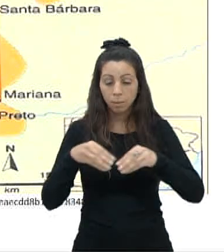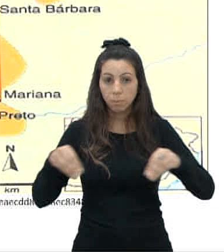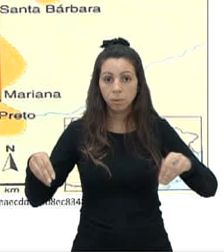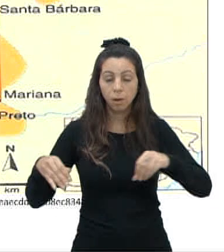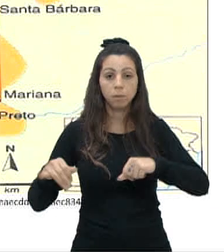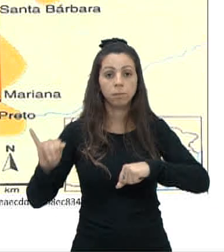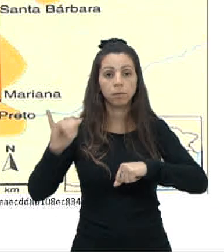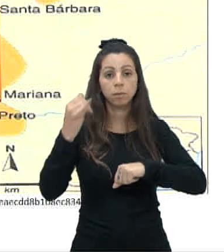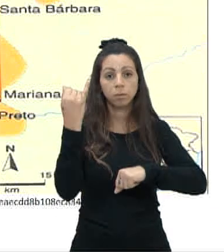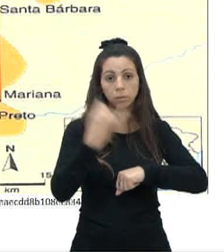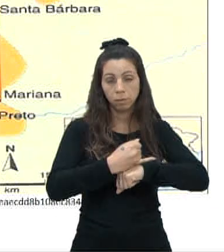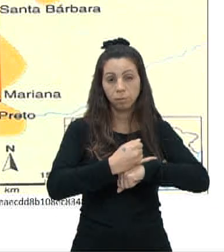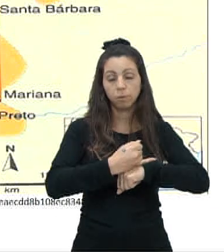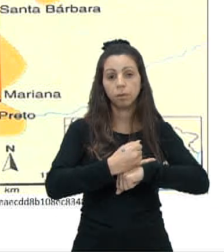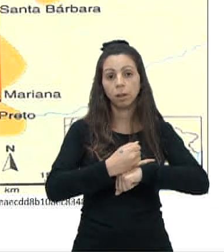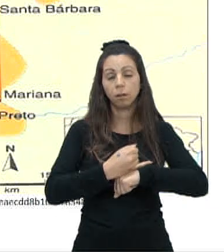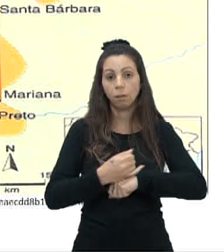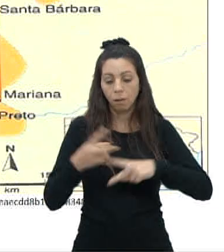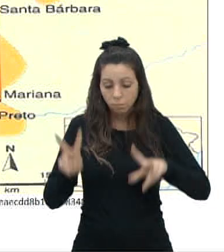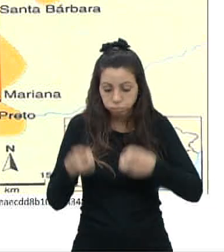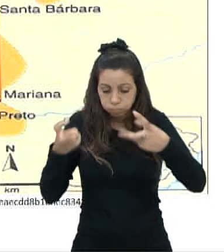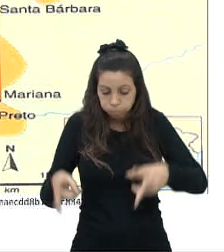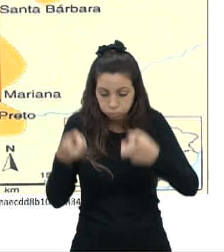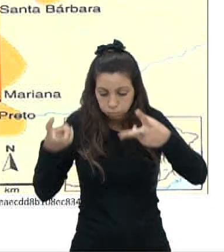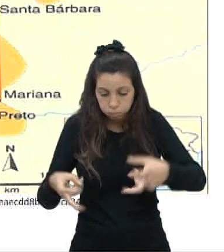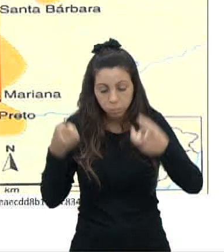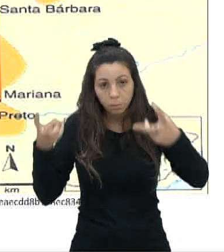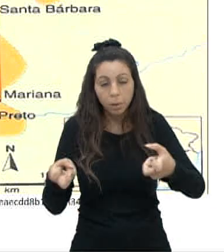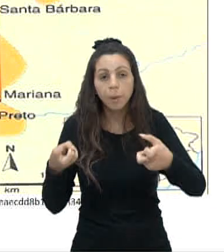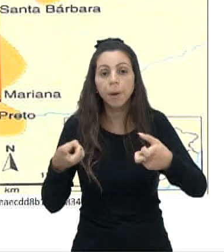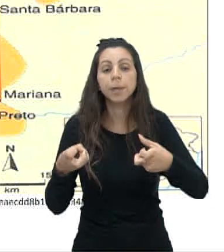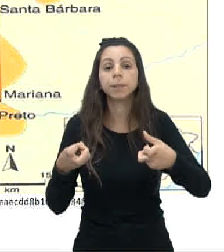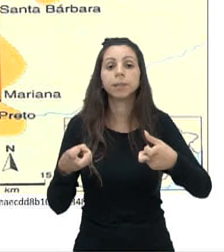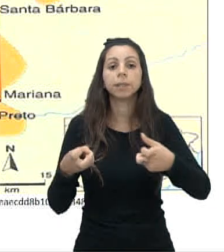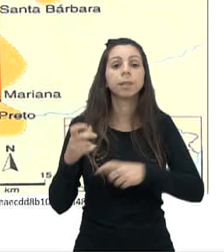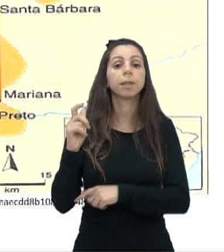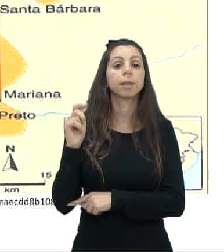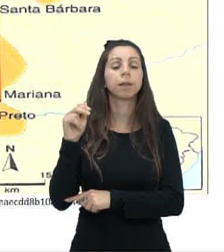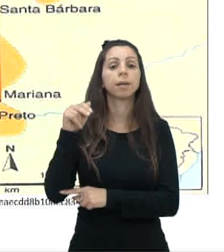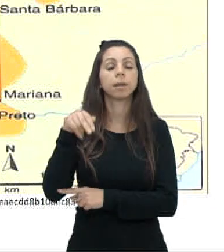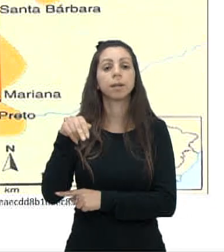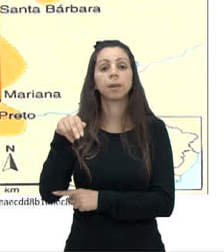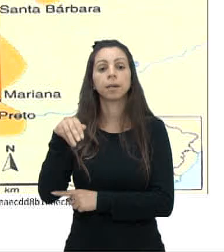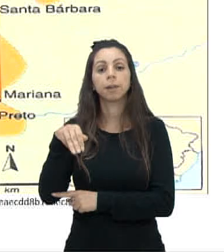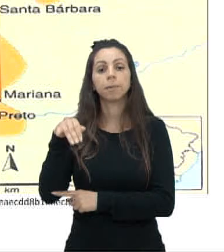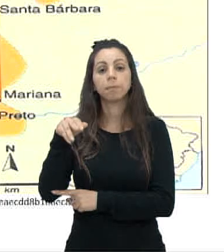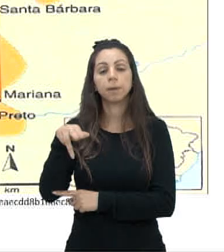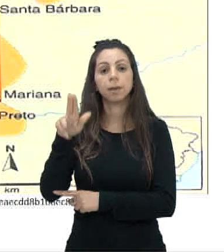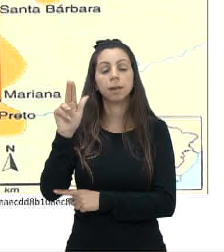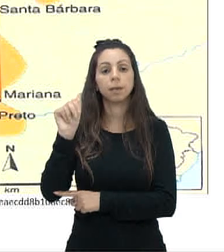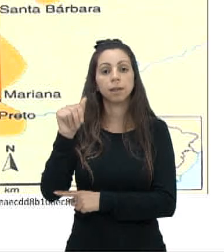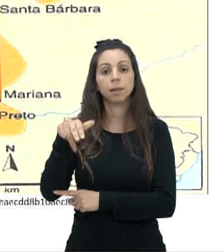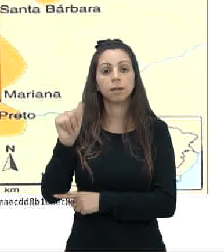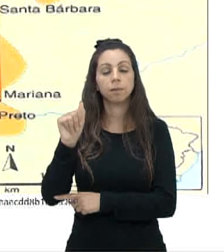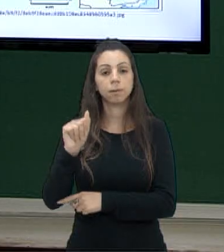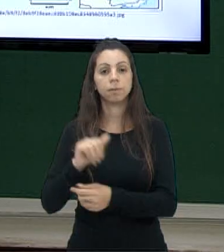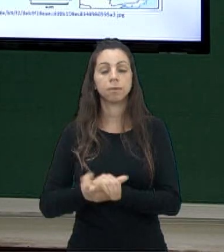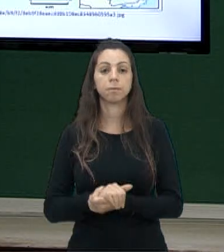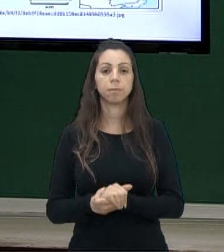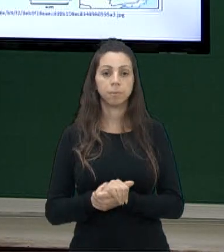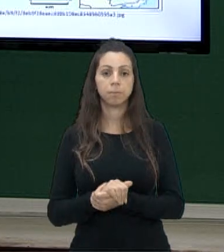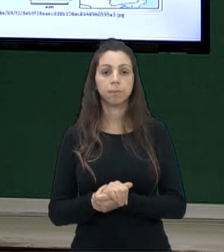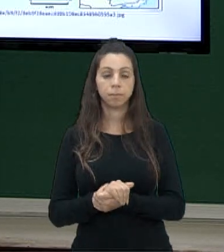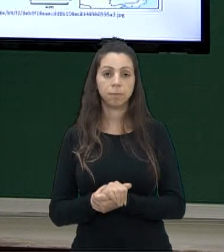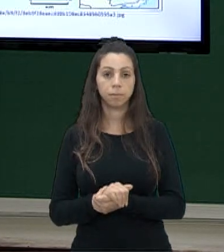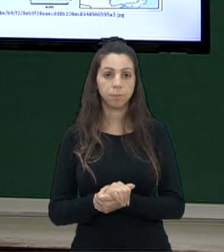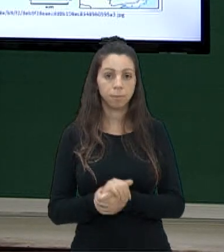bastante explorado, especialmente no quadrilátero ferrífero em Minas Gerais, na Serra dos Carajás, no Pará. Então a